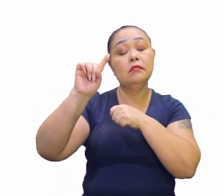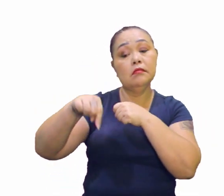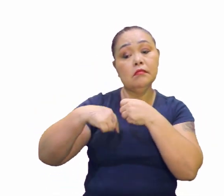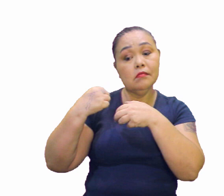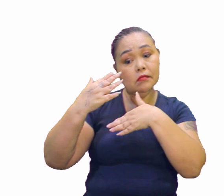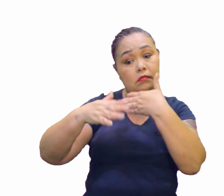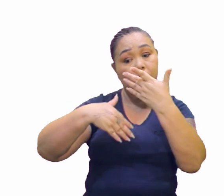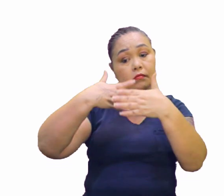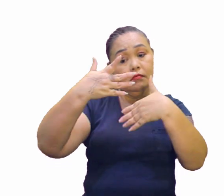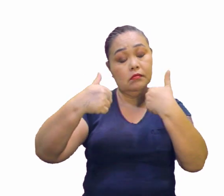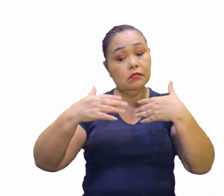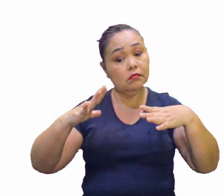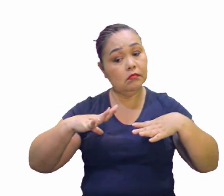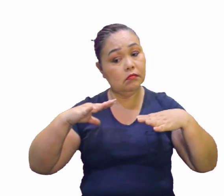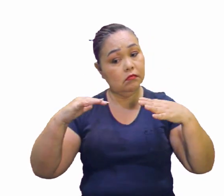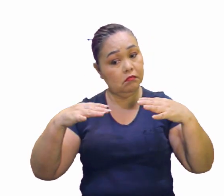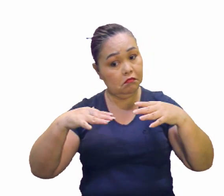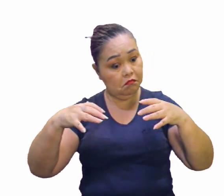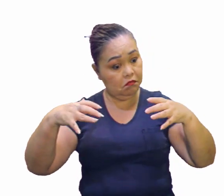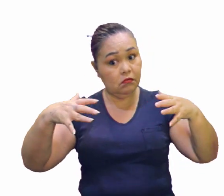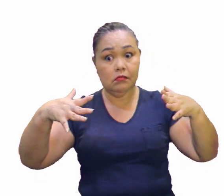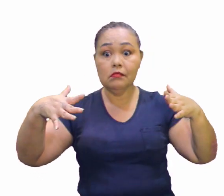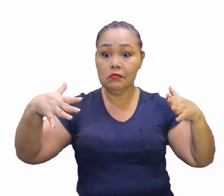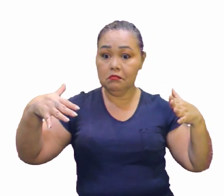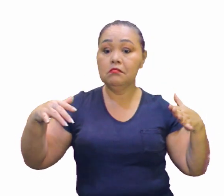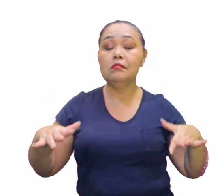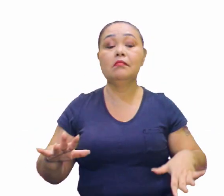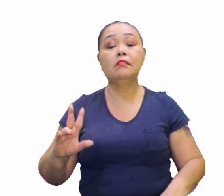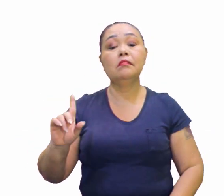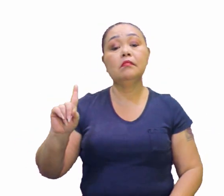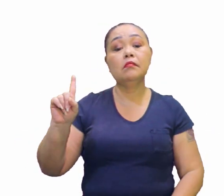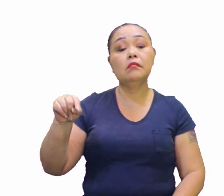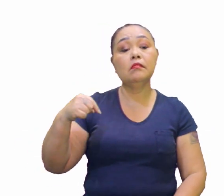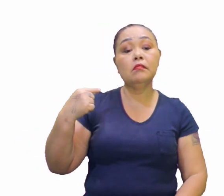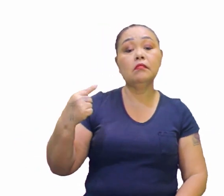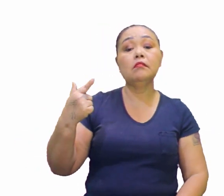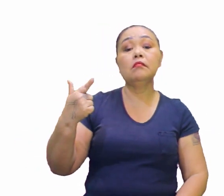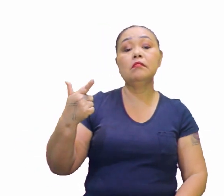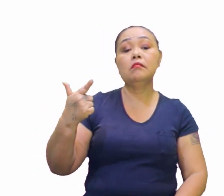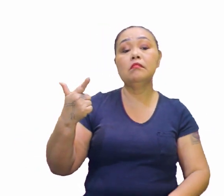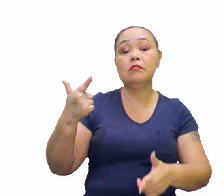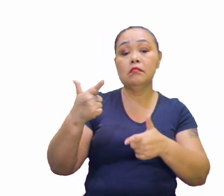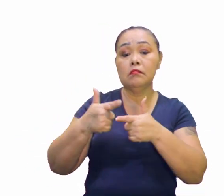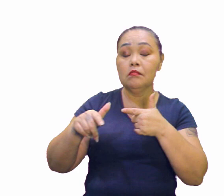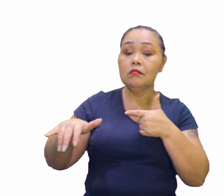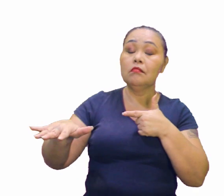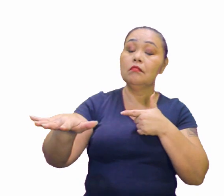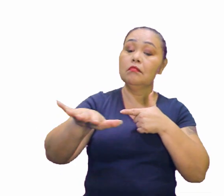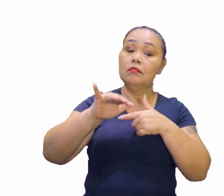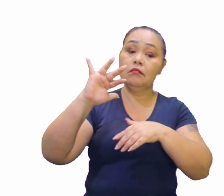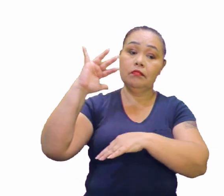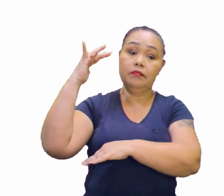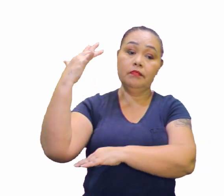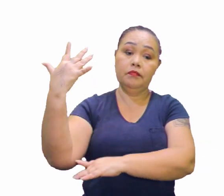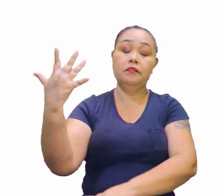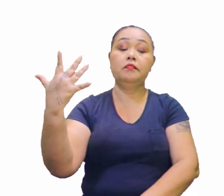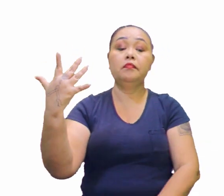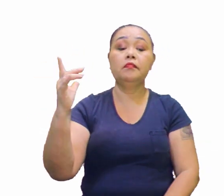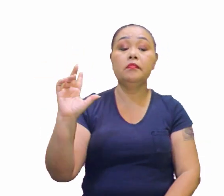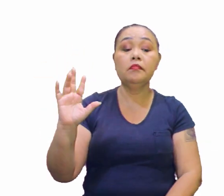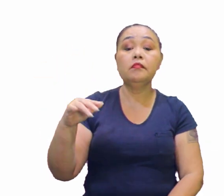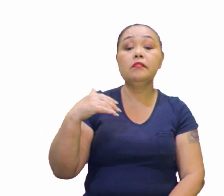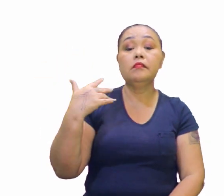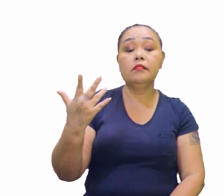em infraestrutura de cidades, ok? Causam grande impacto nestas áreas de florestas,